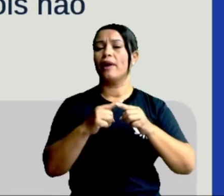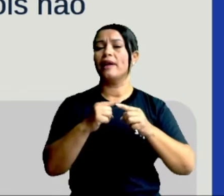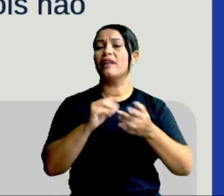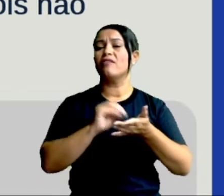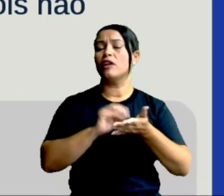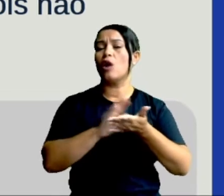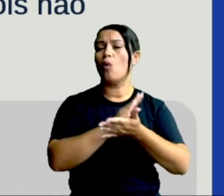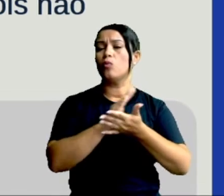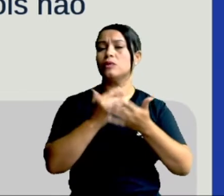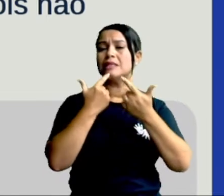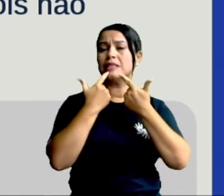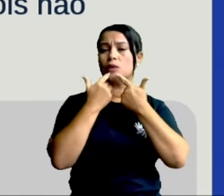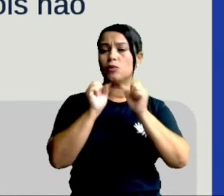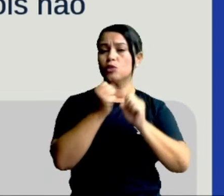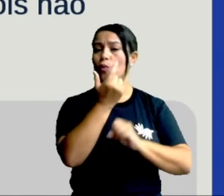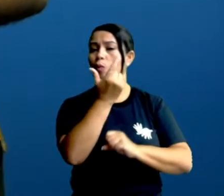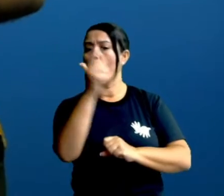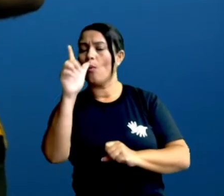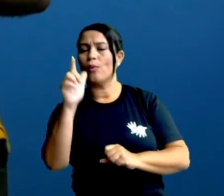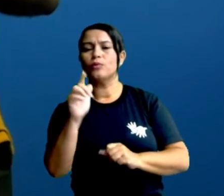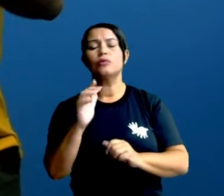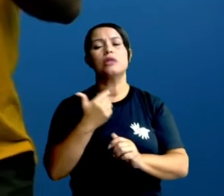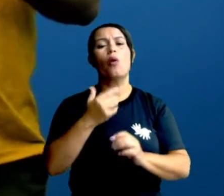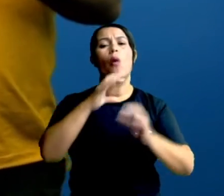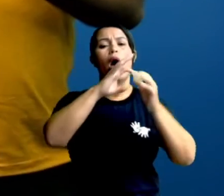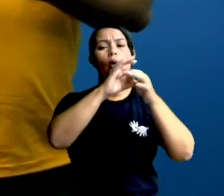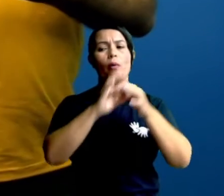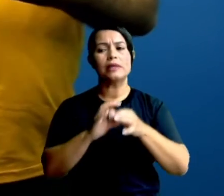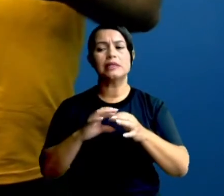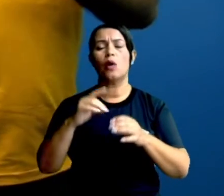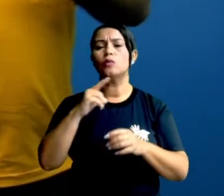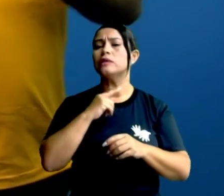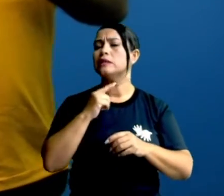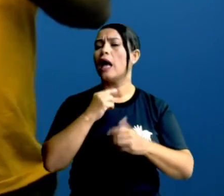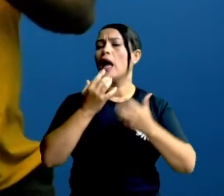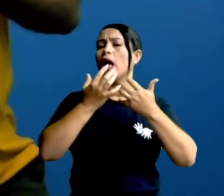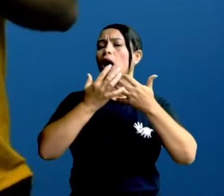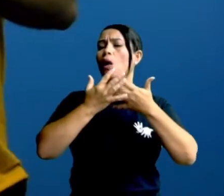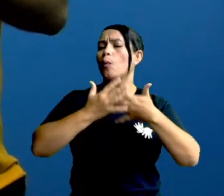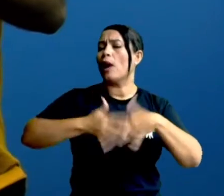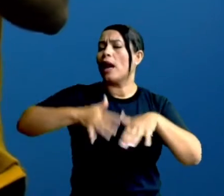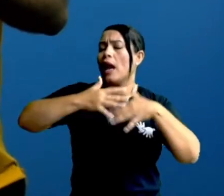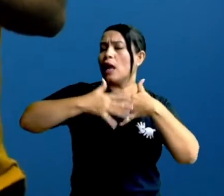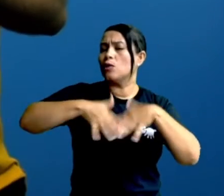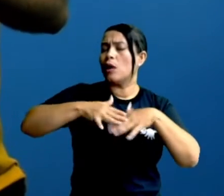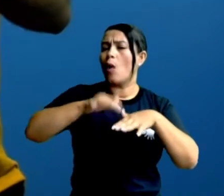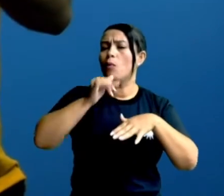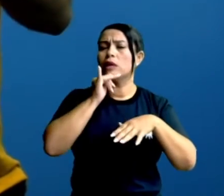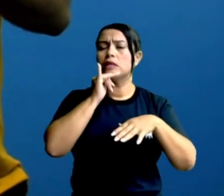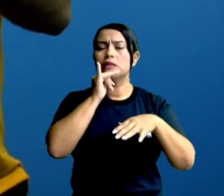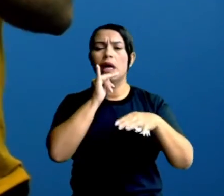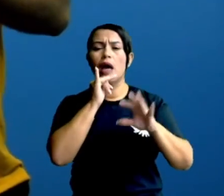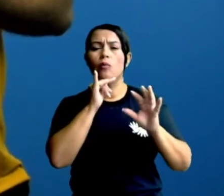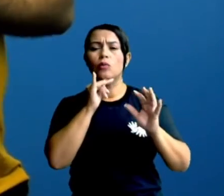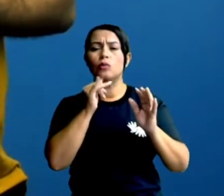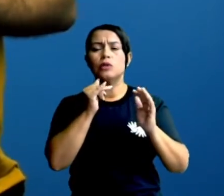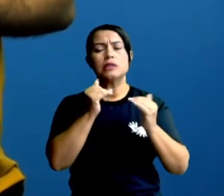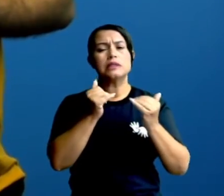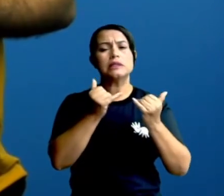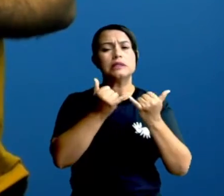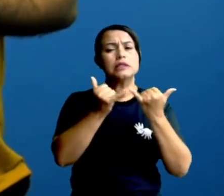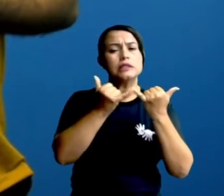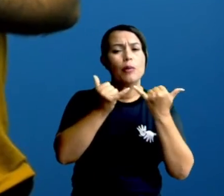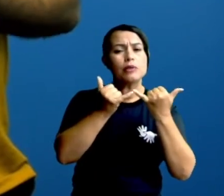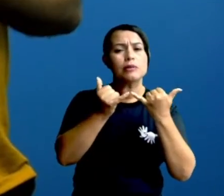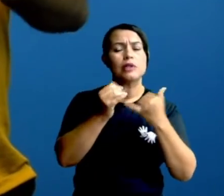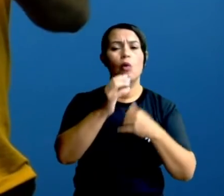extralinguísticos. A coesão, ela tem uma natureza de liga, né? De aproximação com a